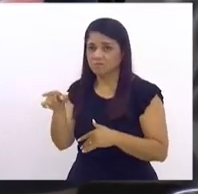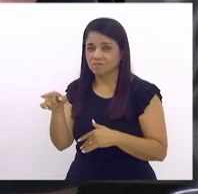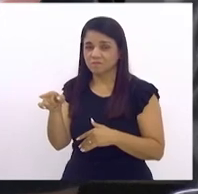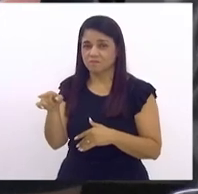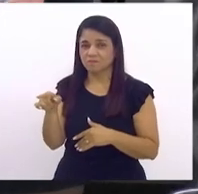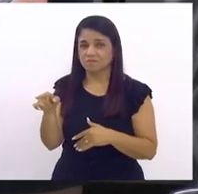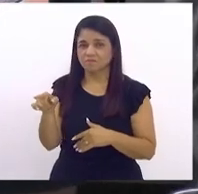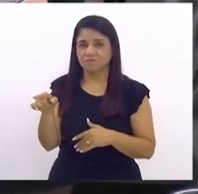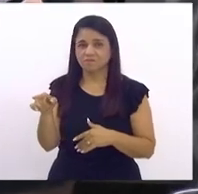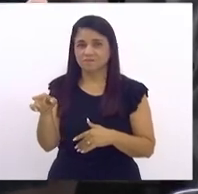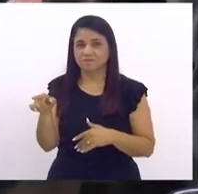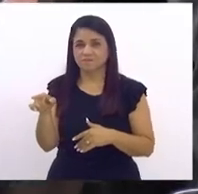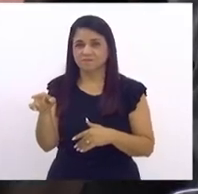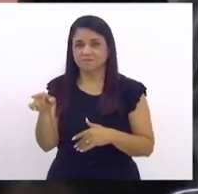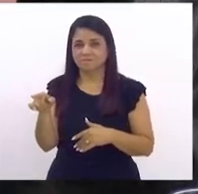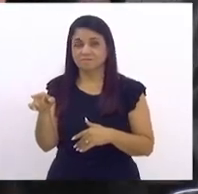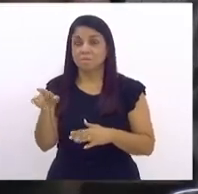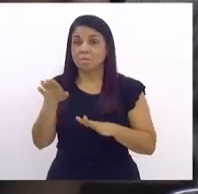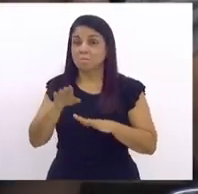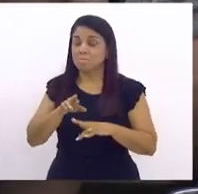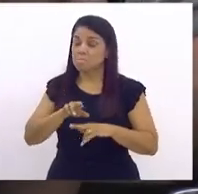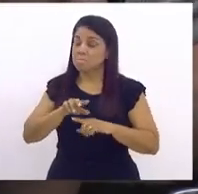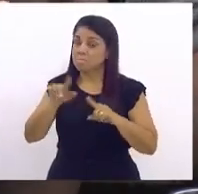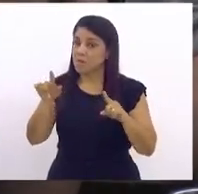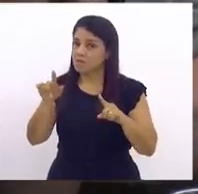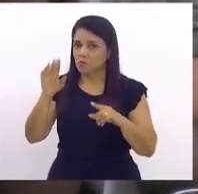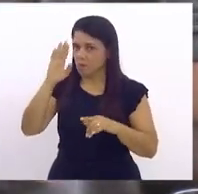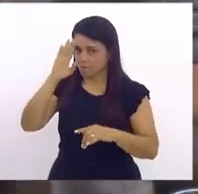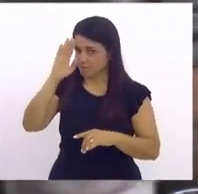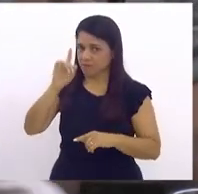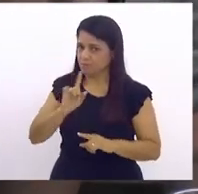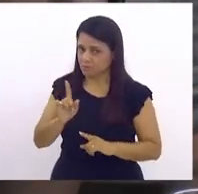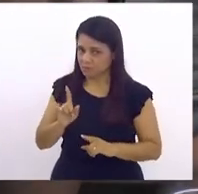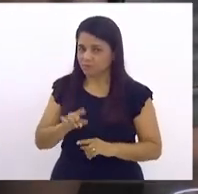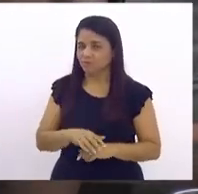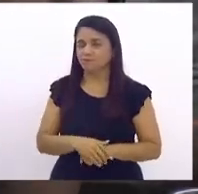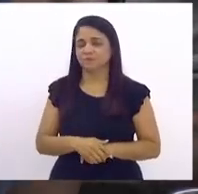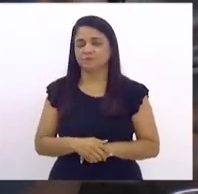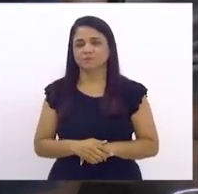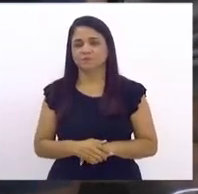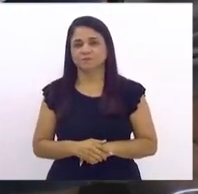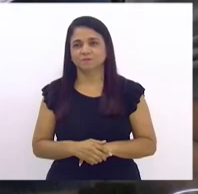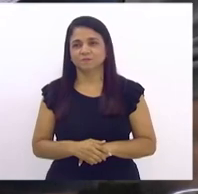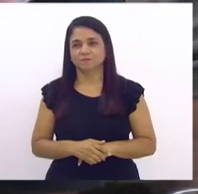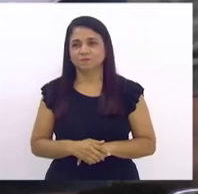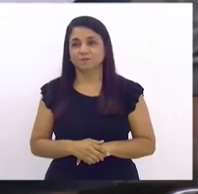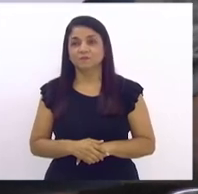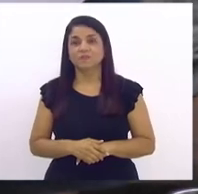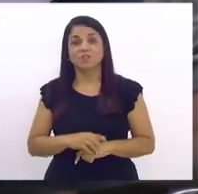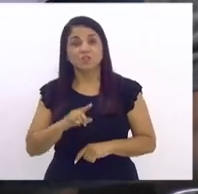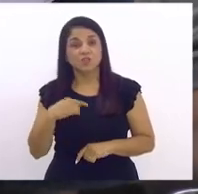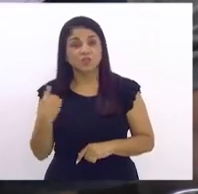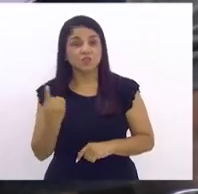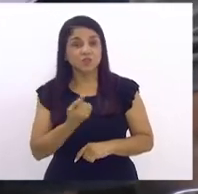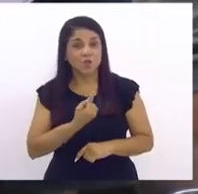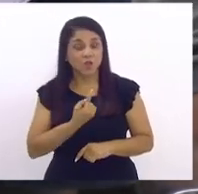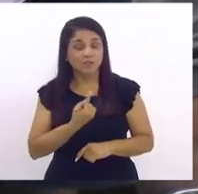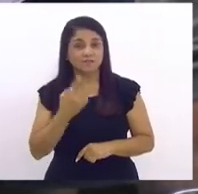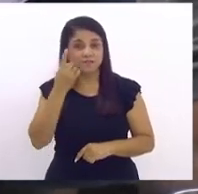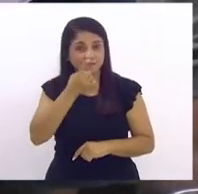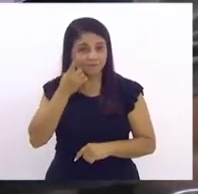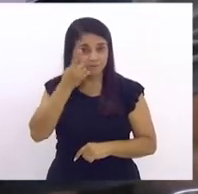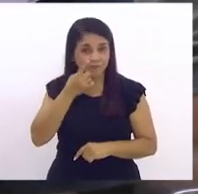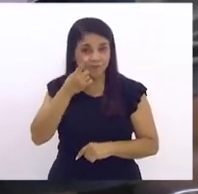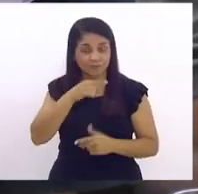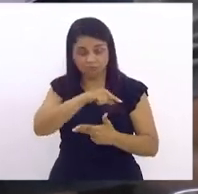reinante. Né? Não é a tese reinante. Olha, porque nós fazemos parte de um dos